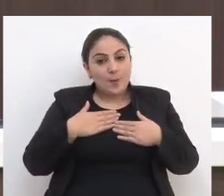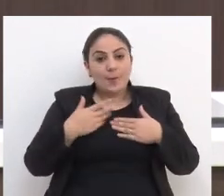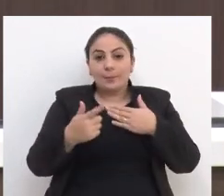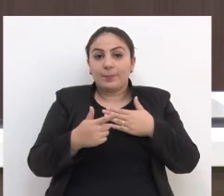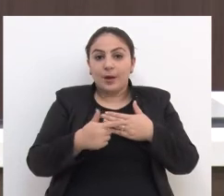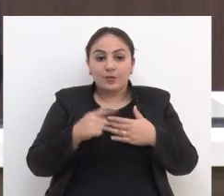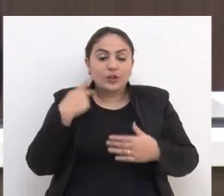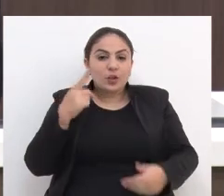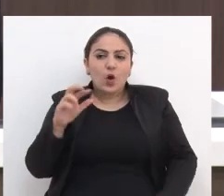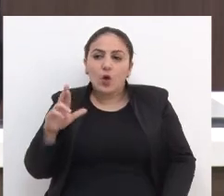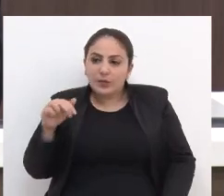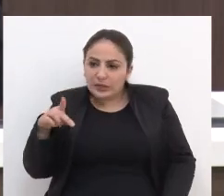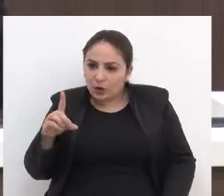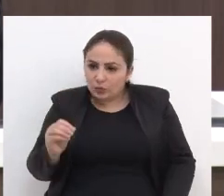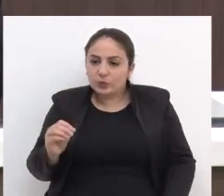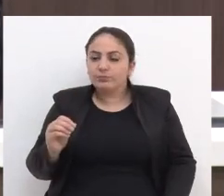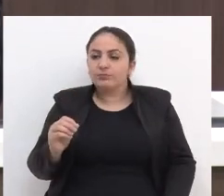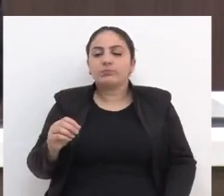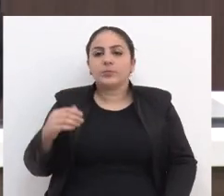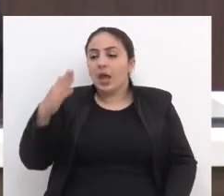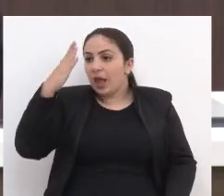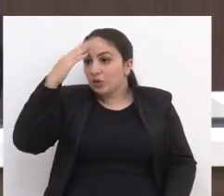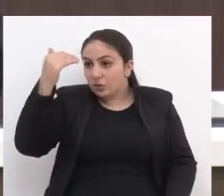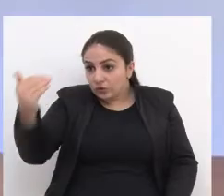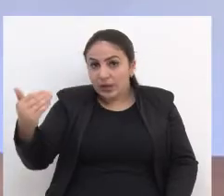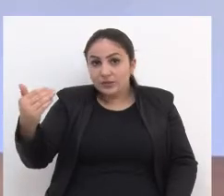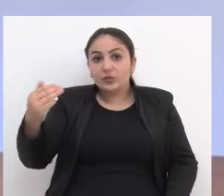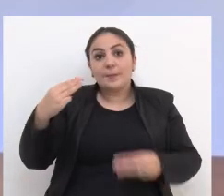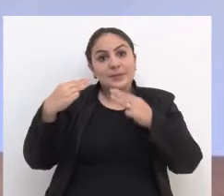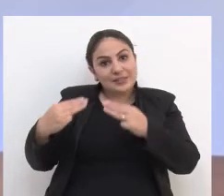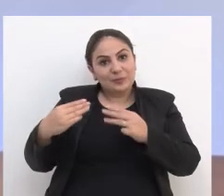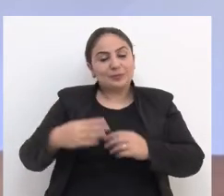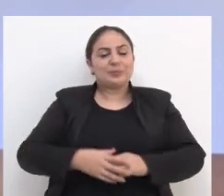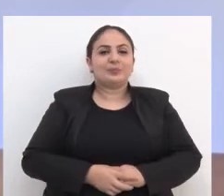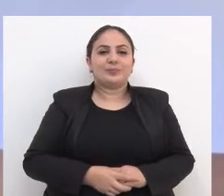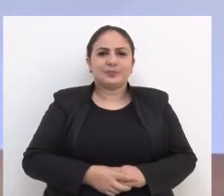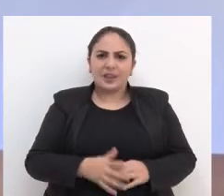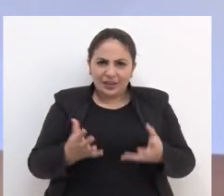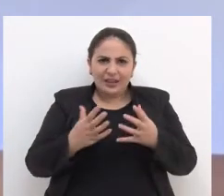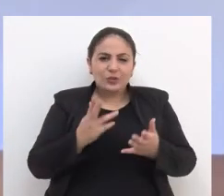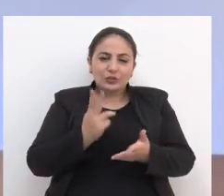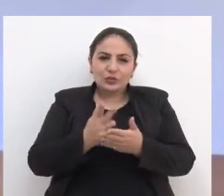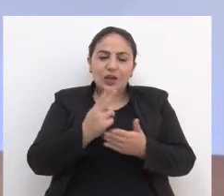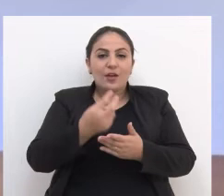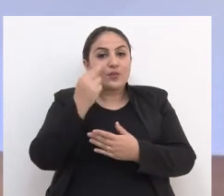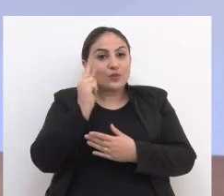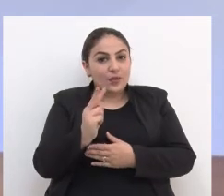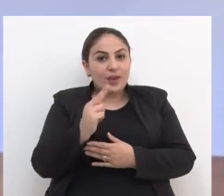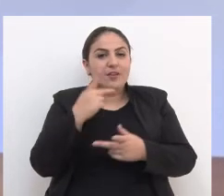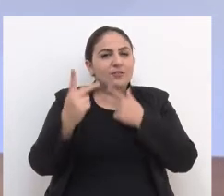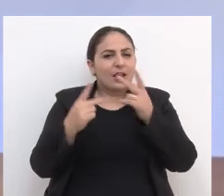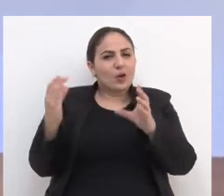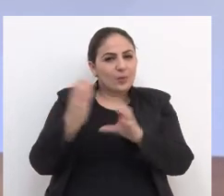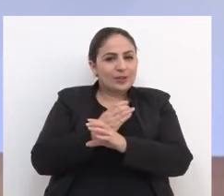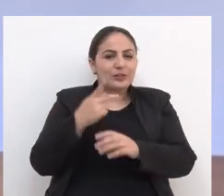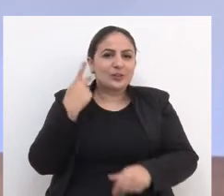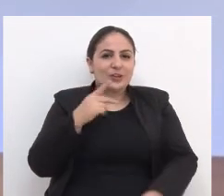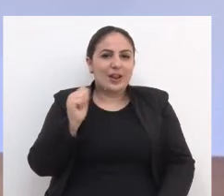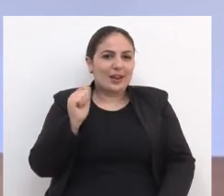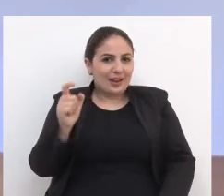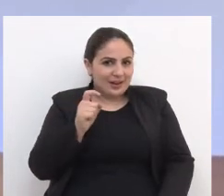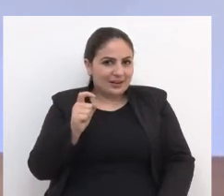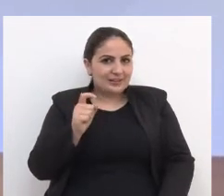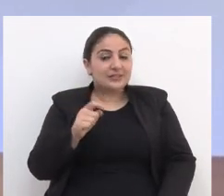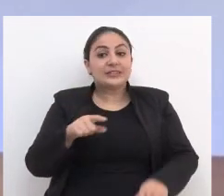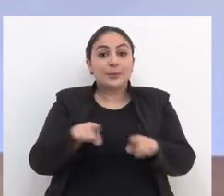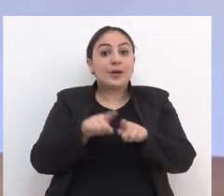vereador Ronaldo, lhe desejo sucesso na missão. Para assistir o discurso completo do vereador Alex Necker e também